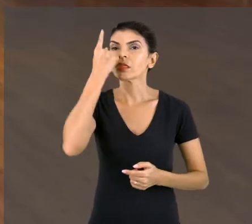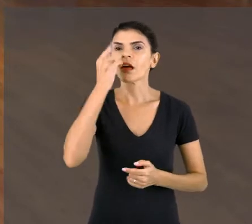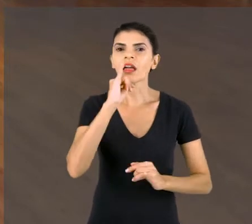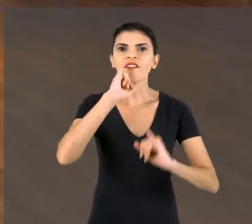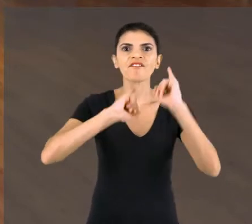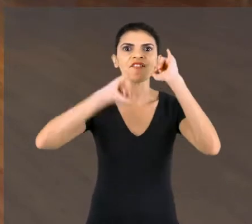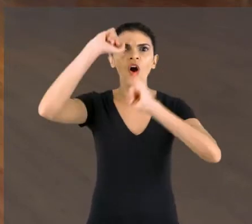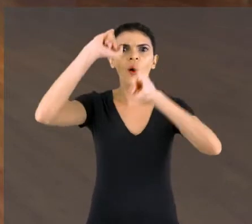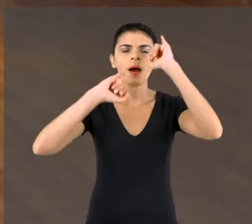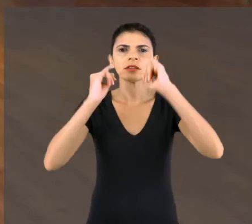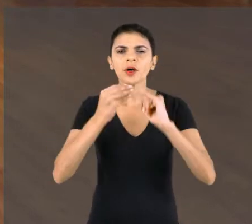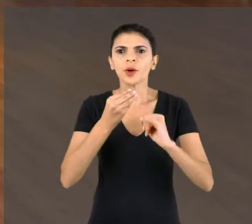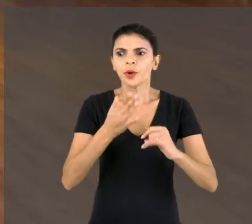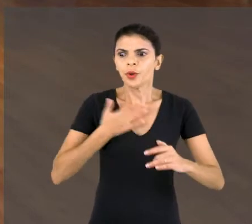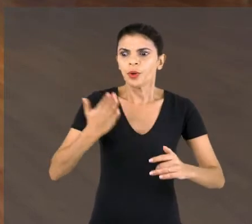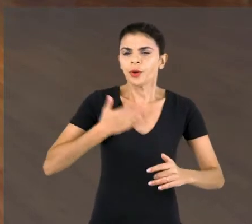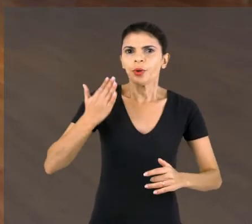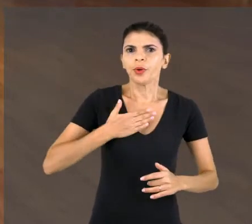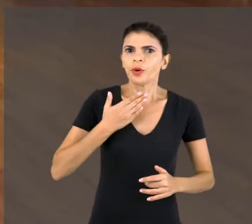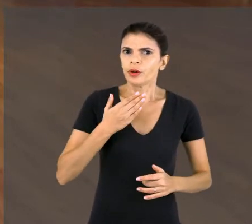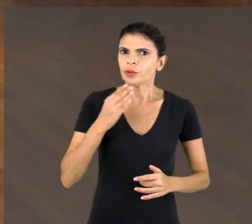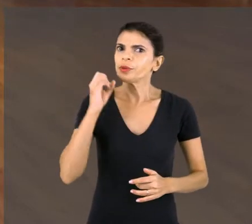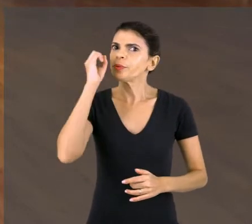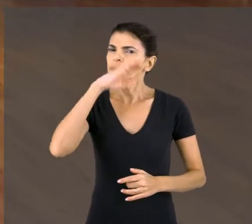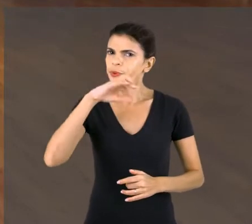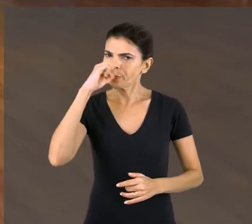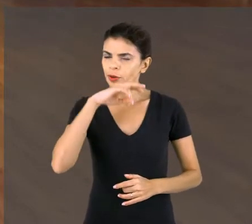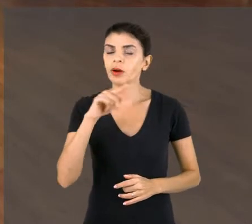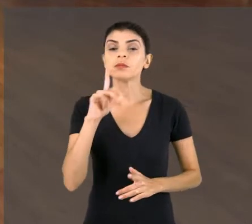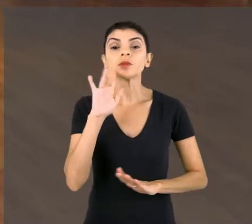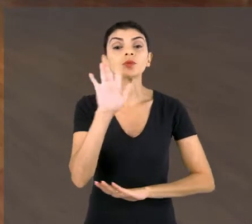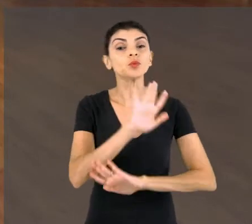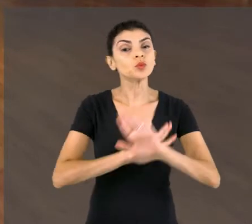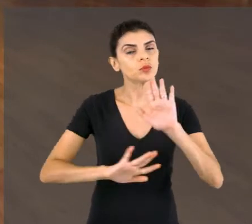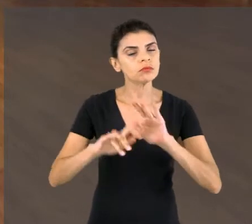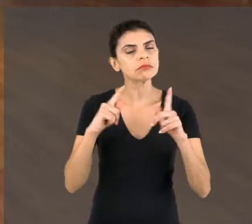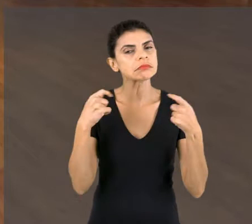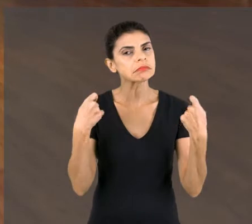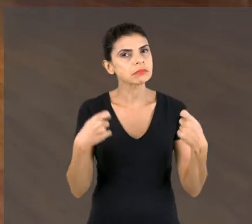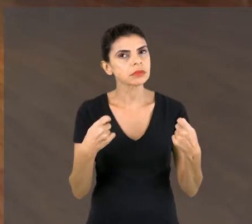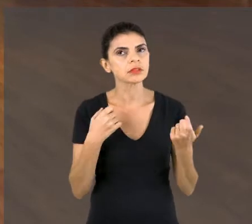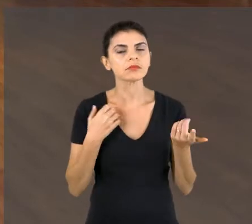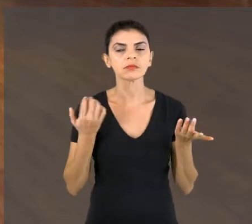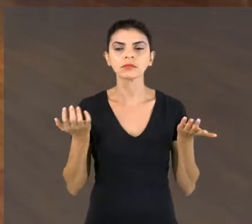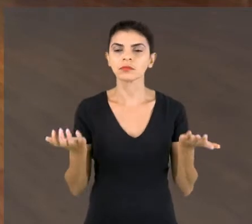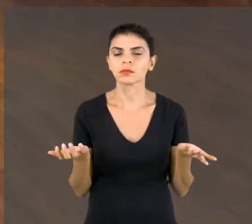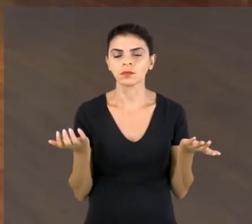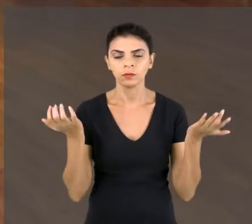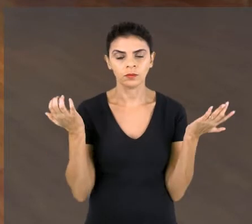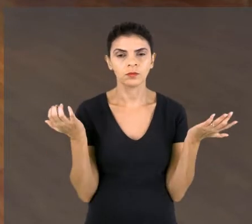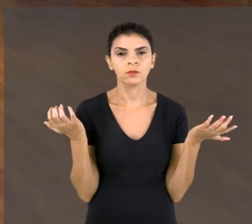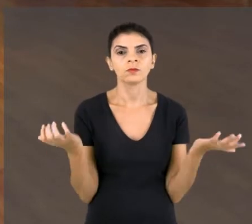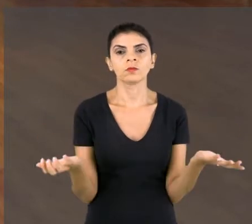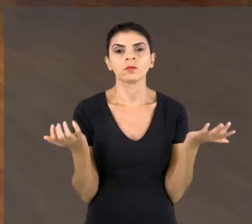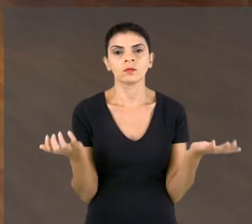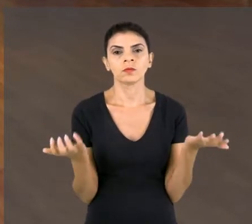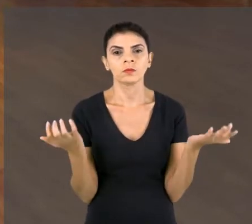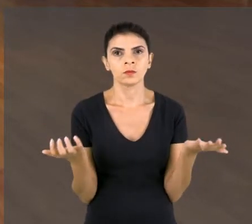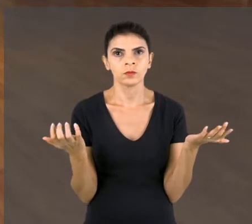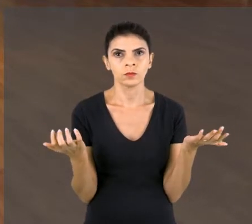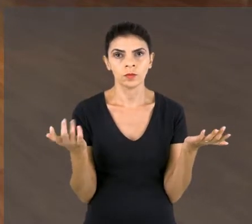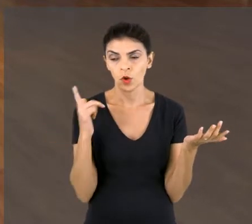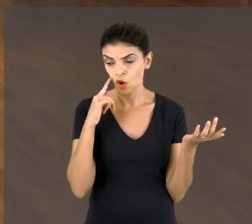transmitindo muita informação desnecessária para esse volante. Então aqui a gente tem que procurar manter o punho